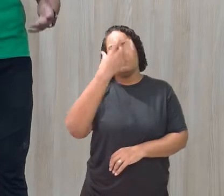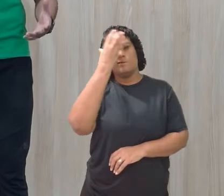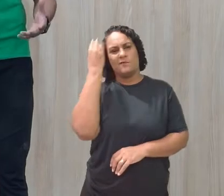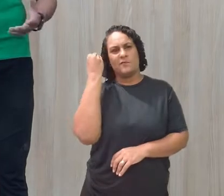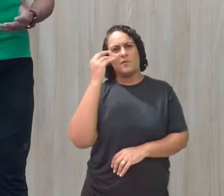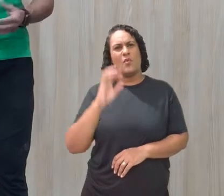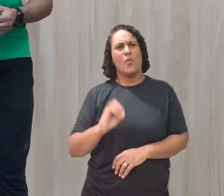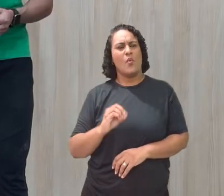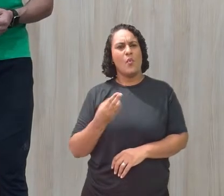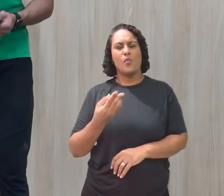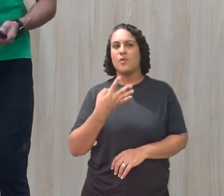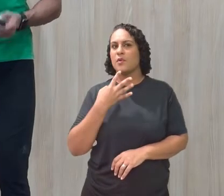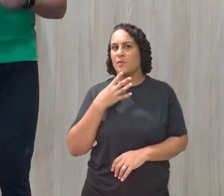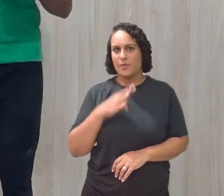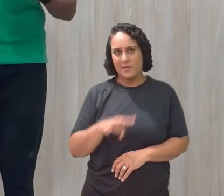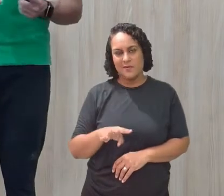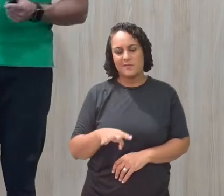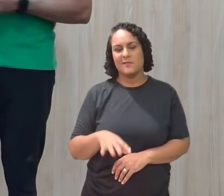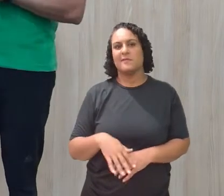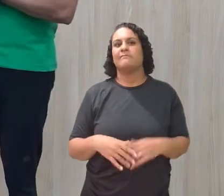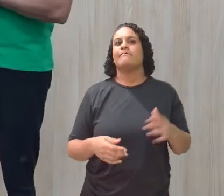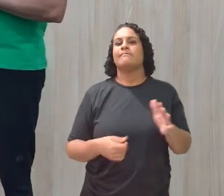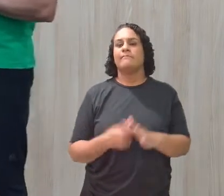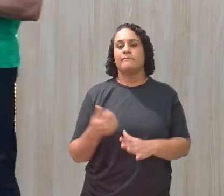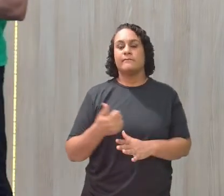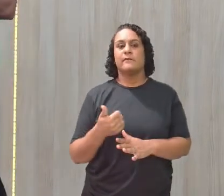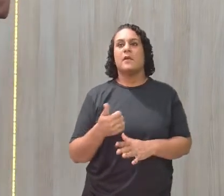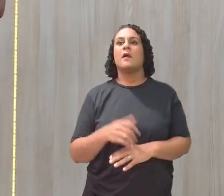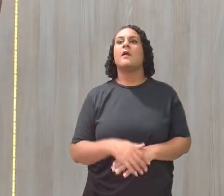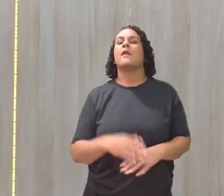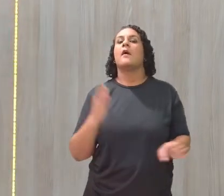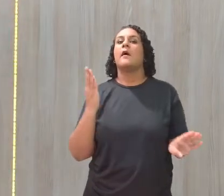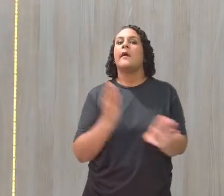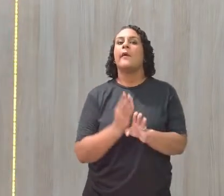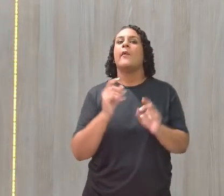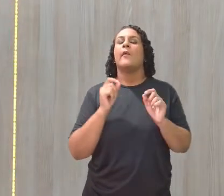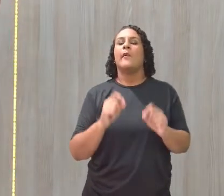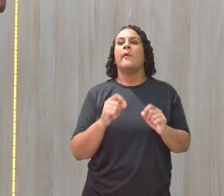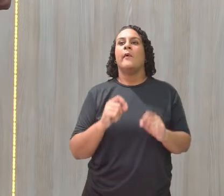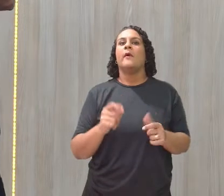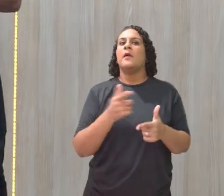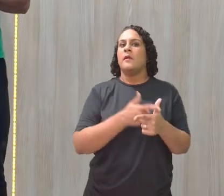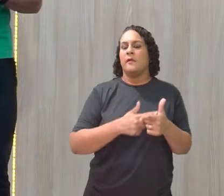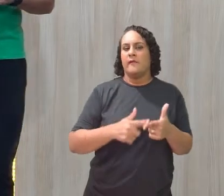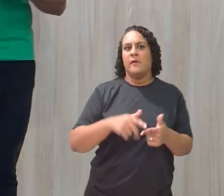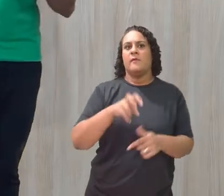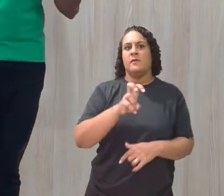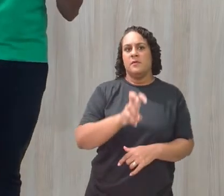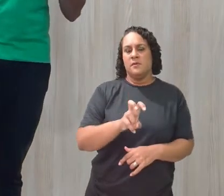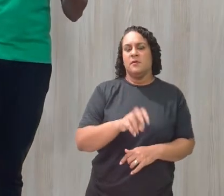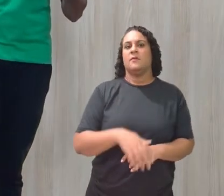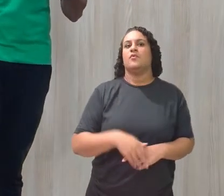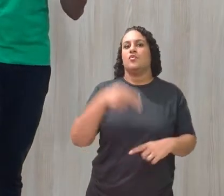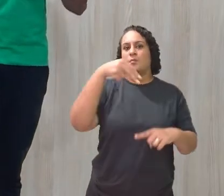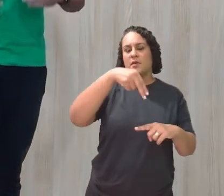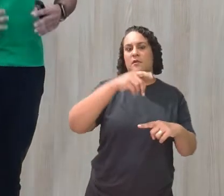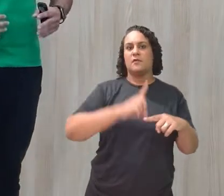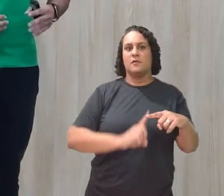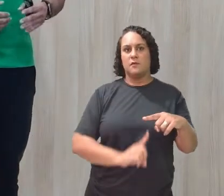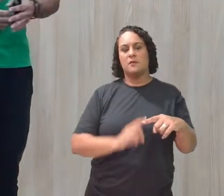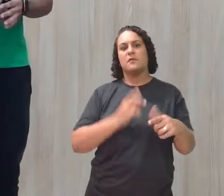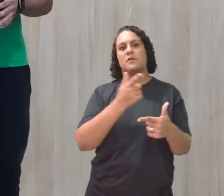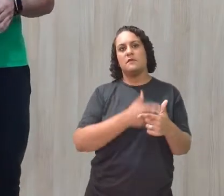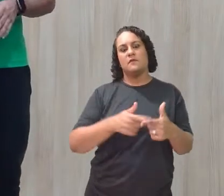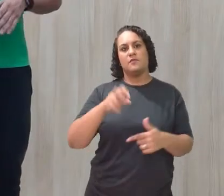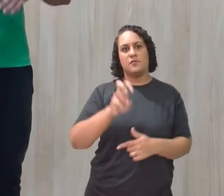ou não estar familiarizado, certo? Primeiro, a gente encontrou aqui que dava para dividir por 5, tanto o numerador quanto o